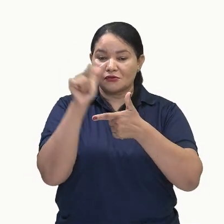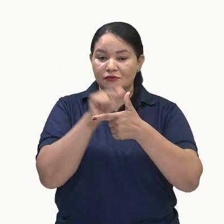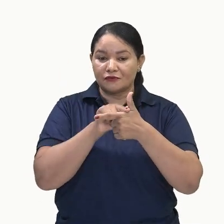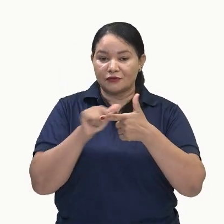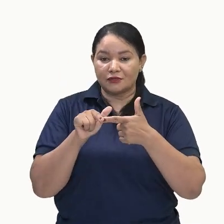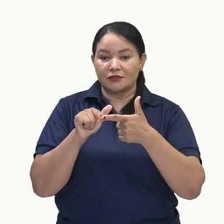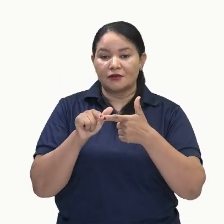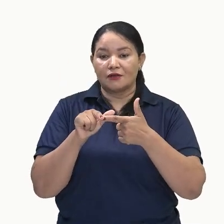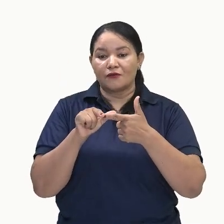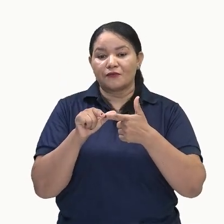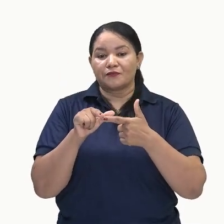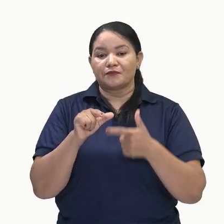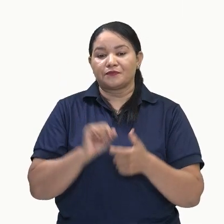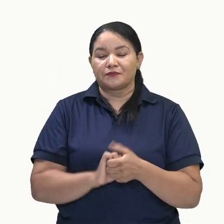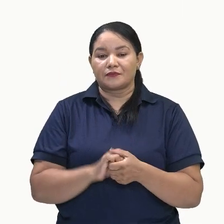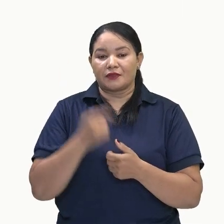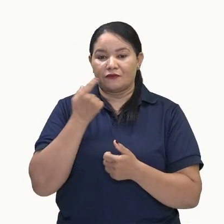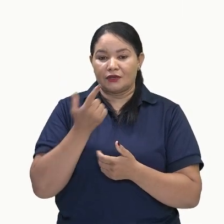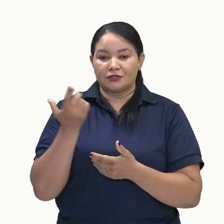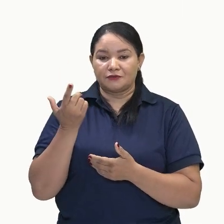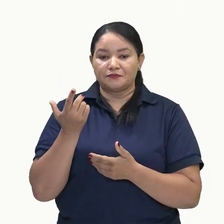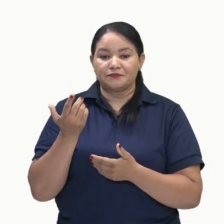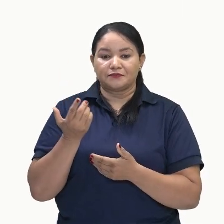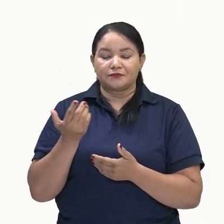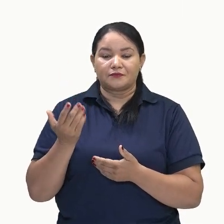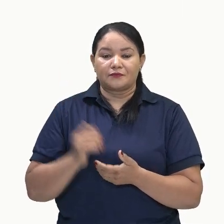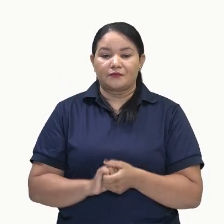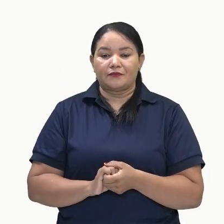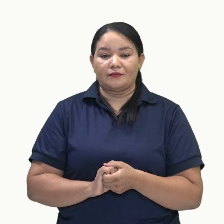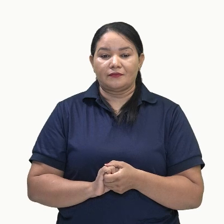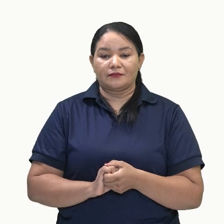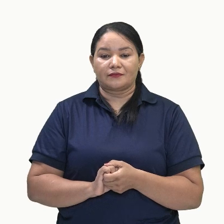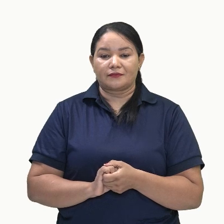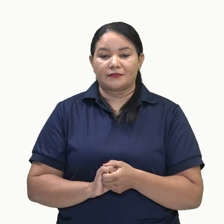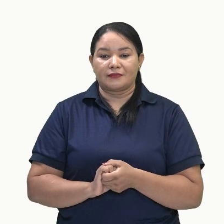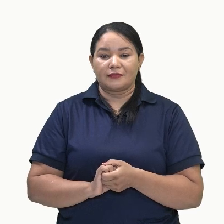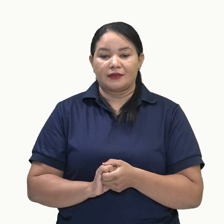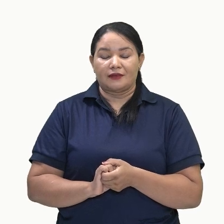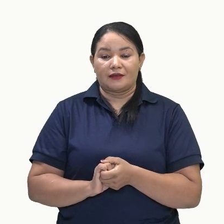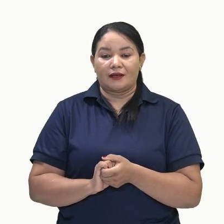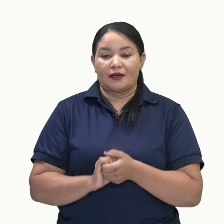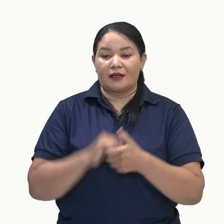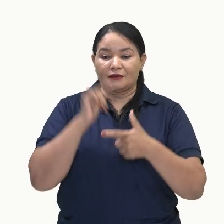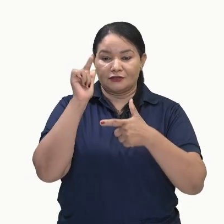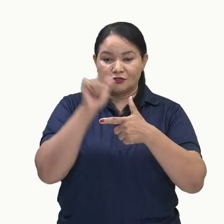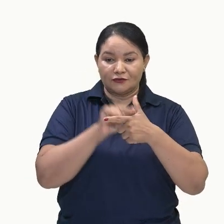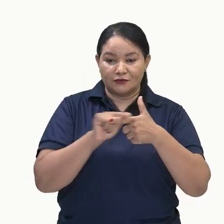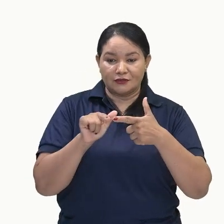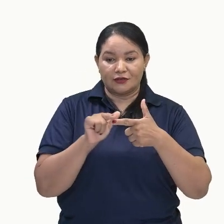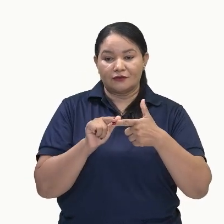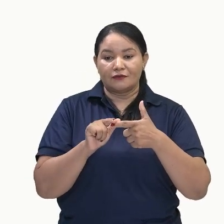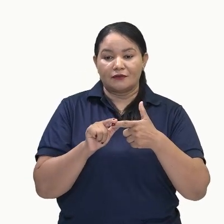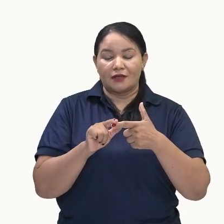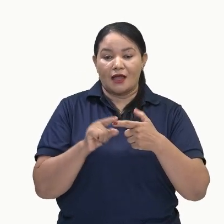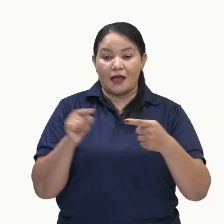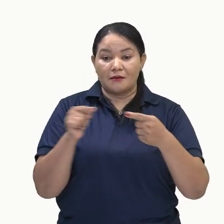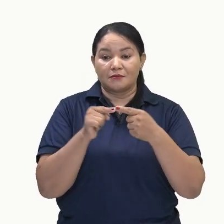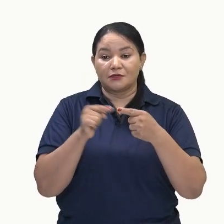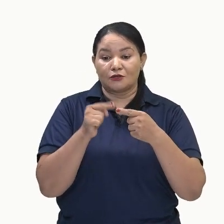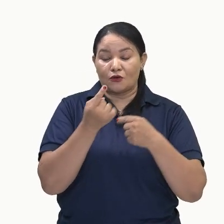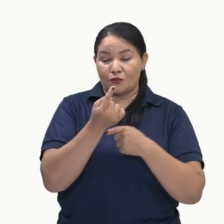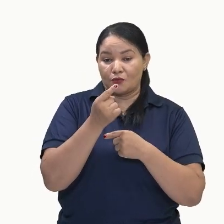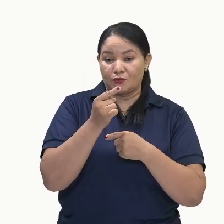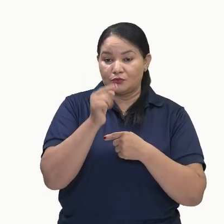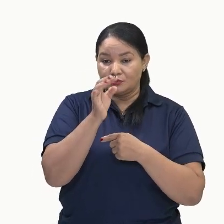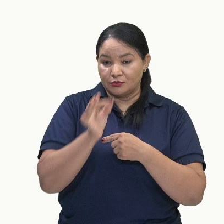ó, vou voltar aqui na nossa cartela. Quando nós fizemos essa divisão de 50 mil por 100, esse valor aqui, 500, equivale